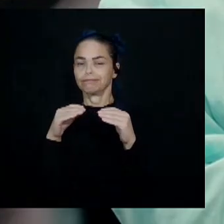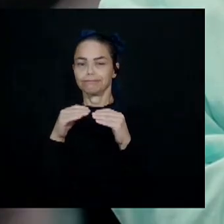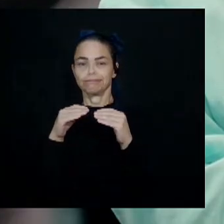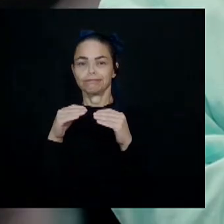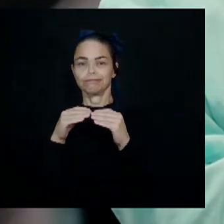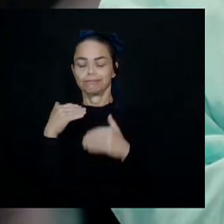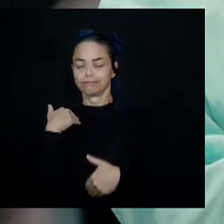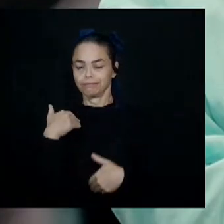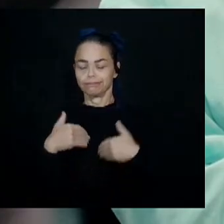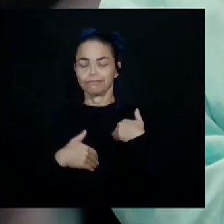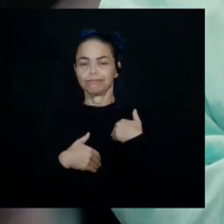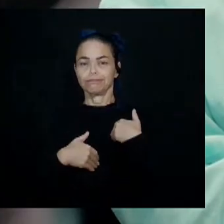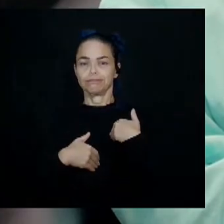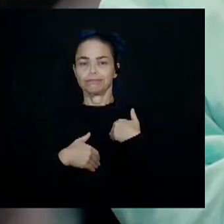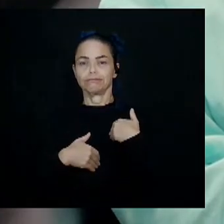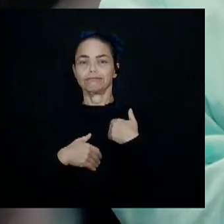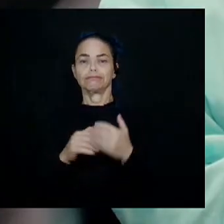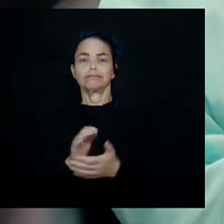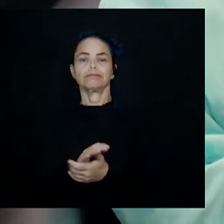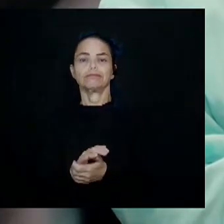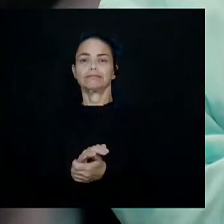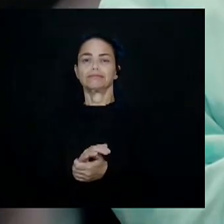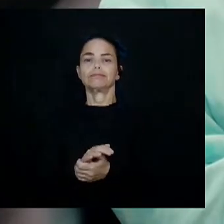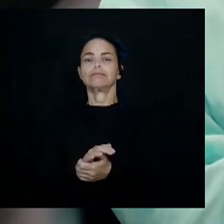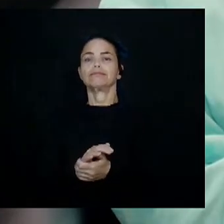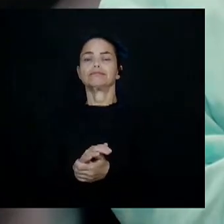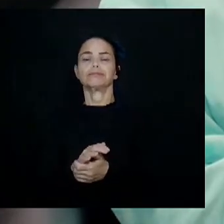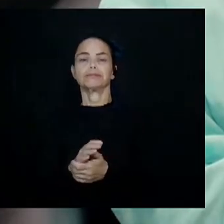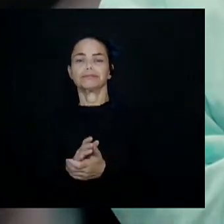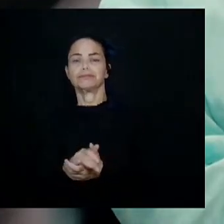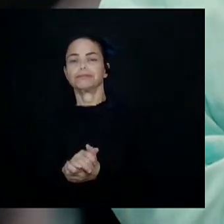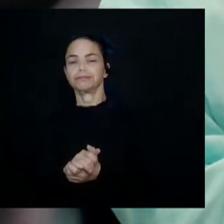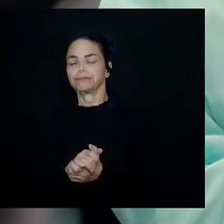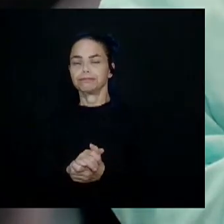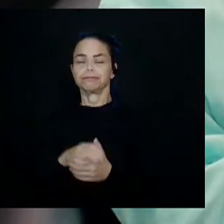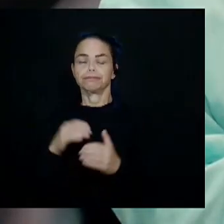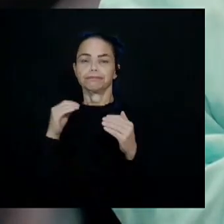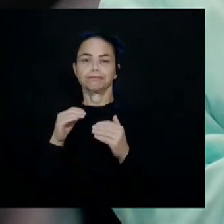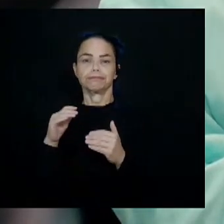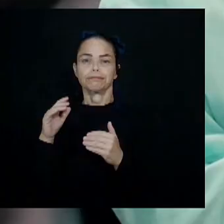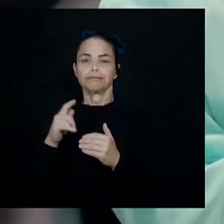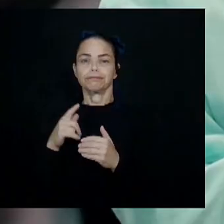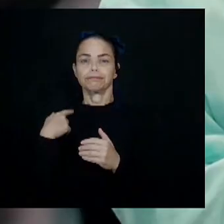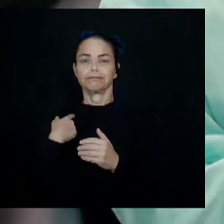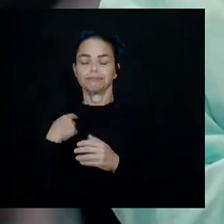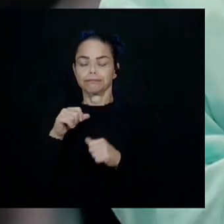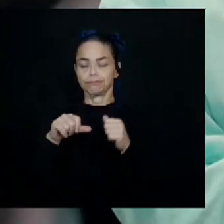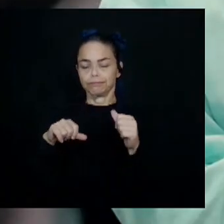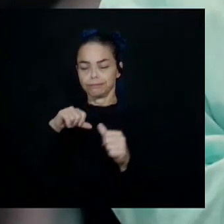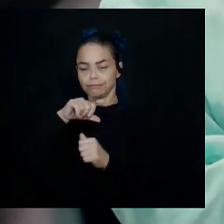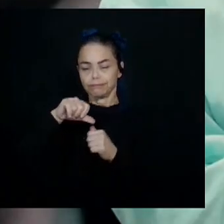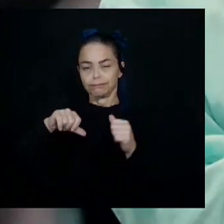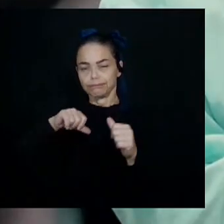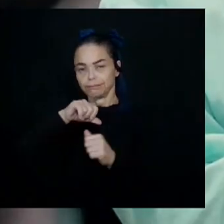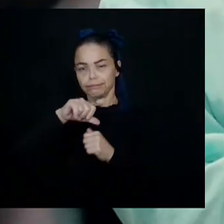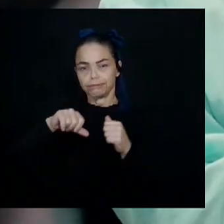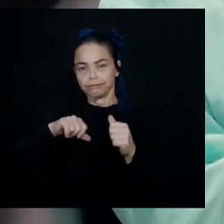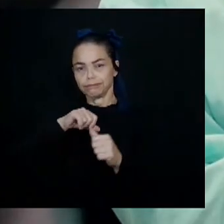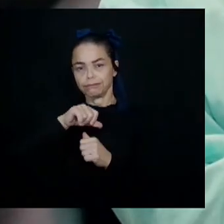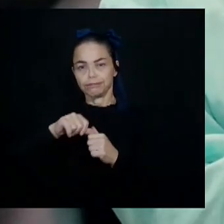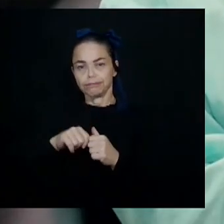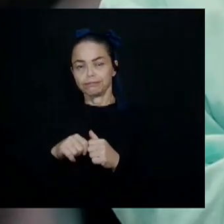está transmitindo. E aí, ela passa por essas situações que não